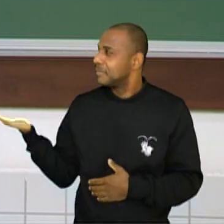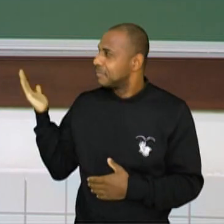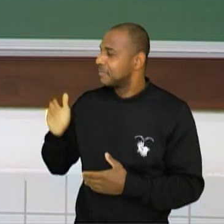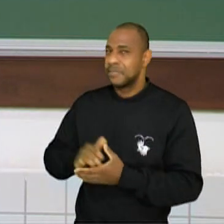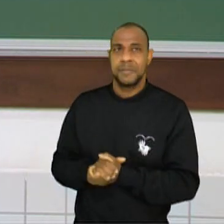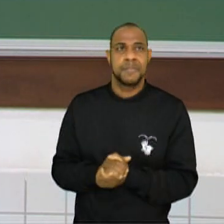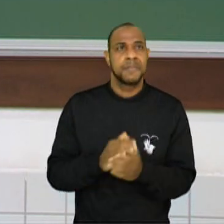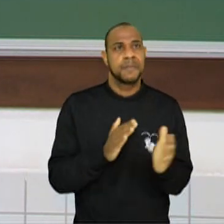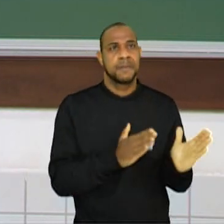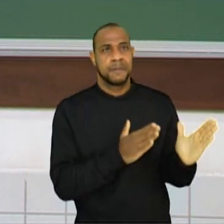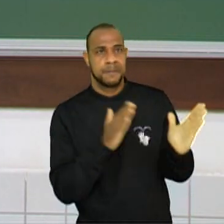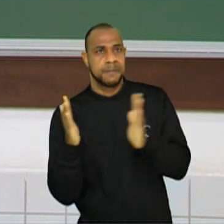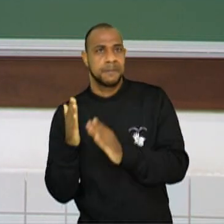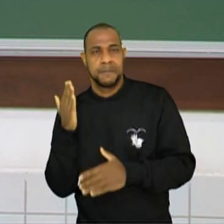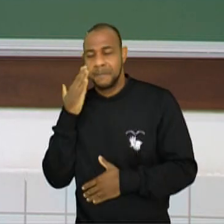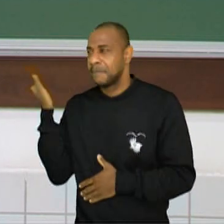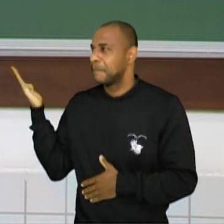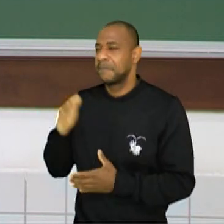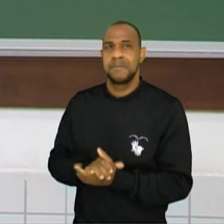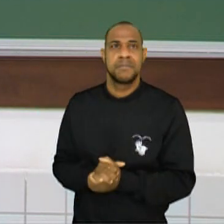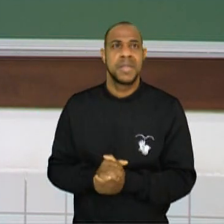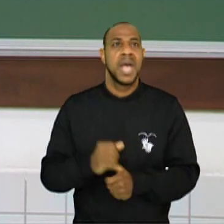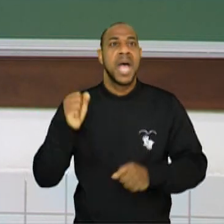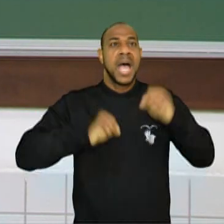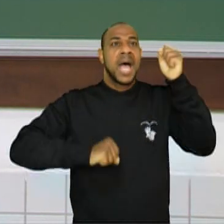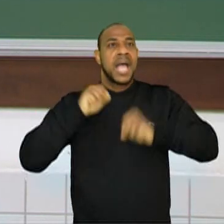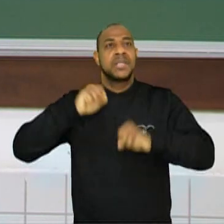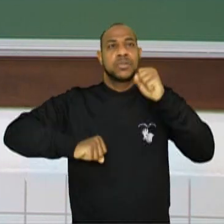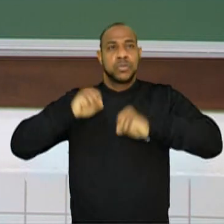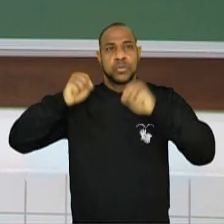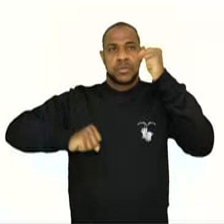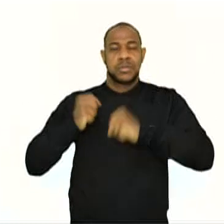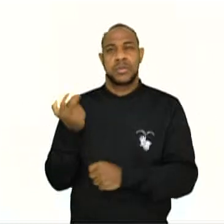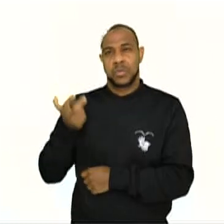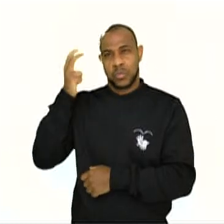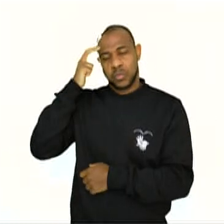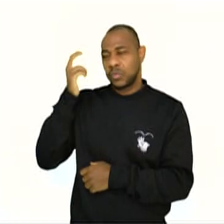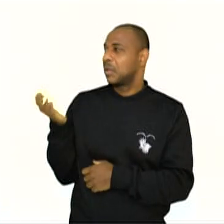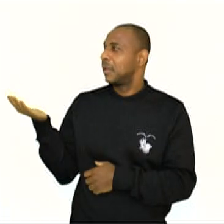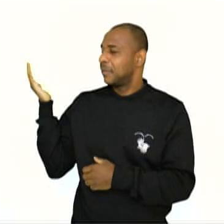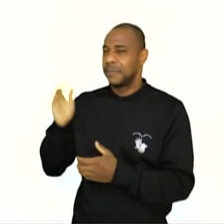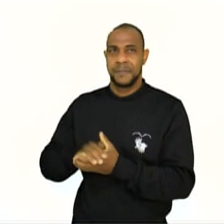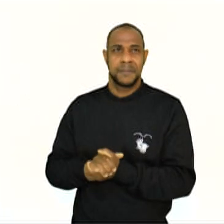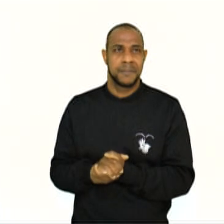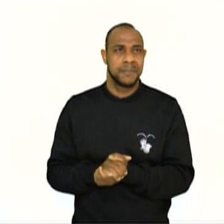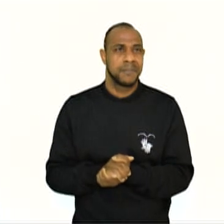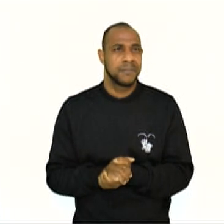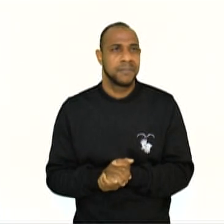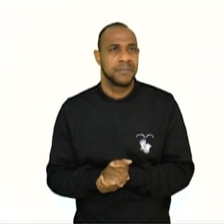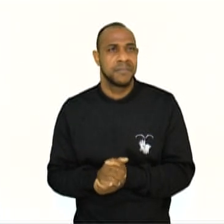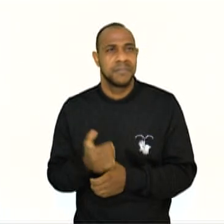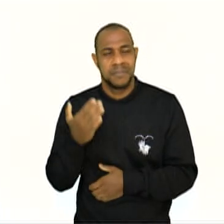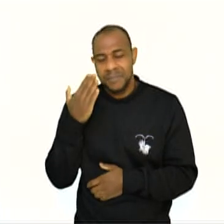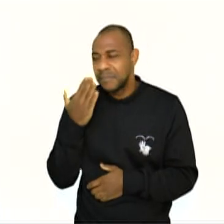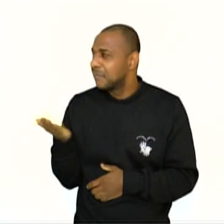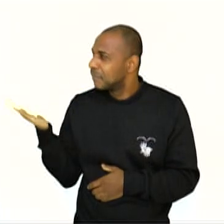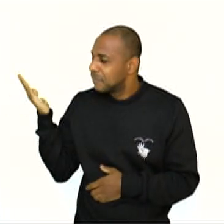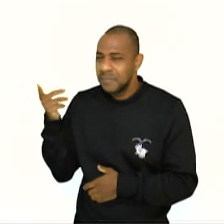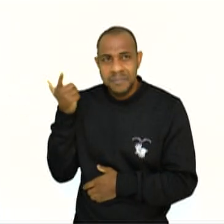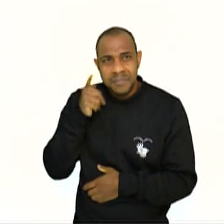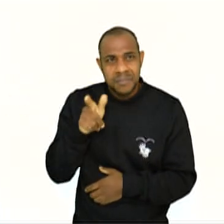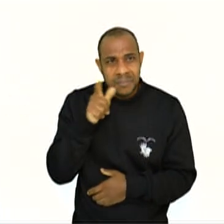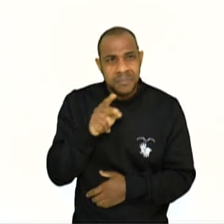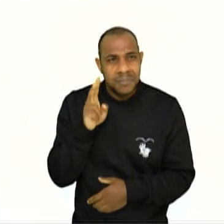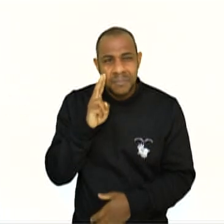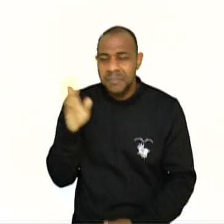Na sequência, a indústria cultural e a bossa nova que o professor já havia comentado. Dê uma olhadinha ali, se você consegue